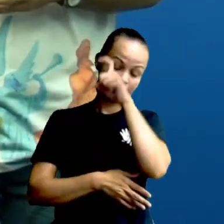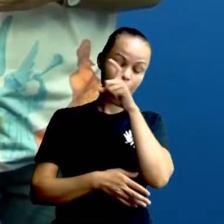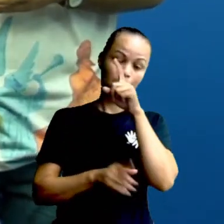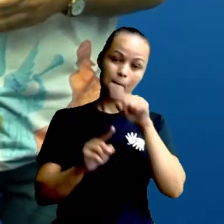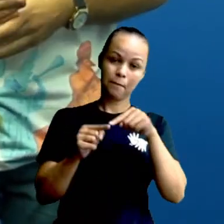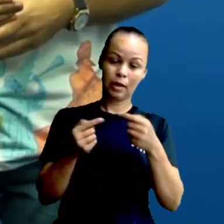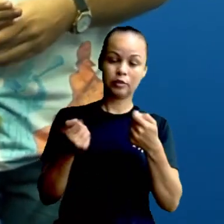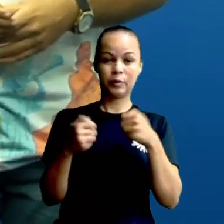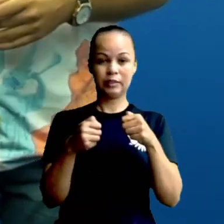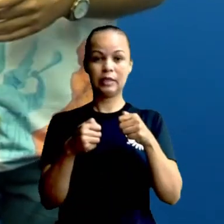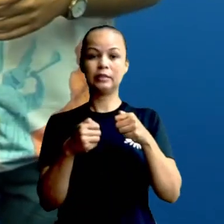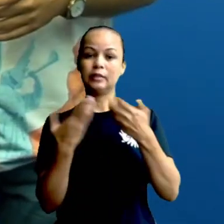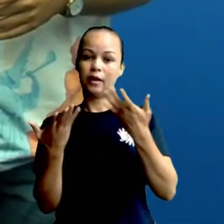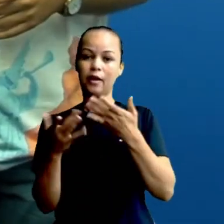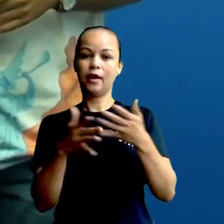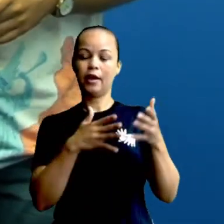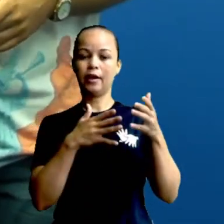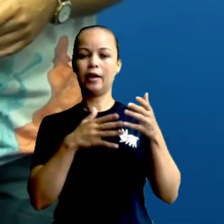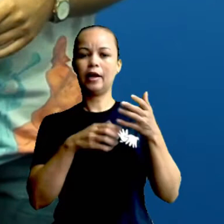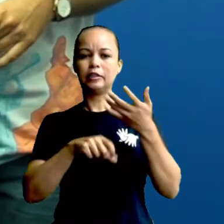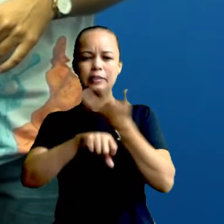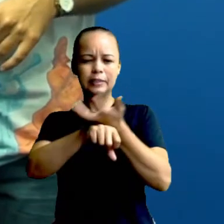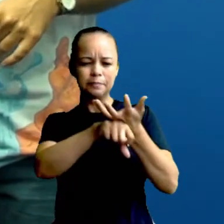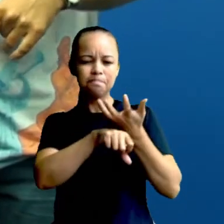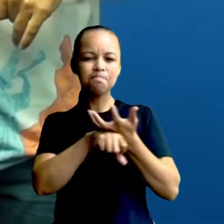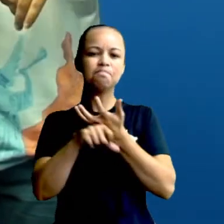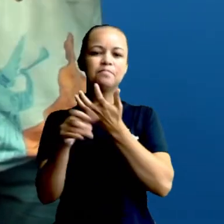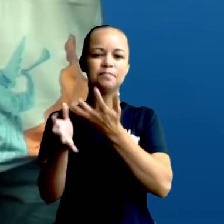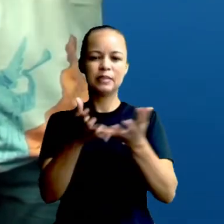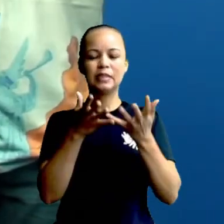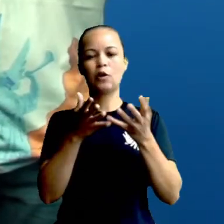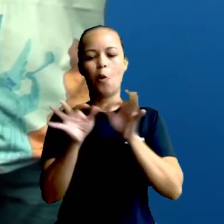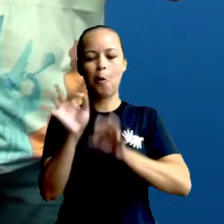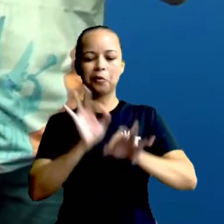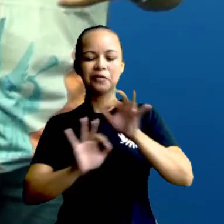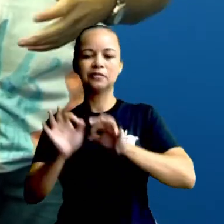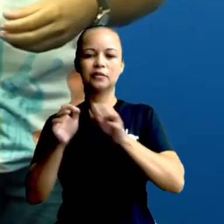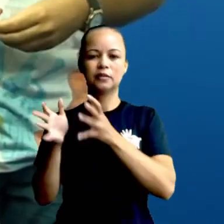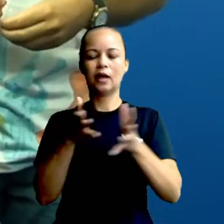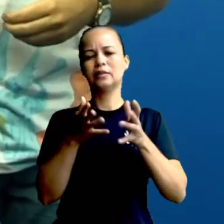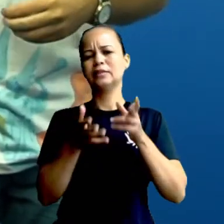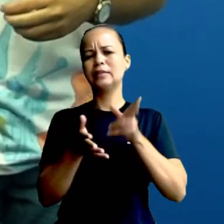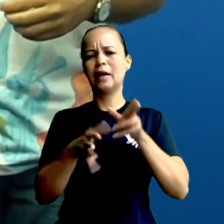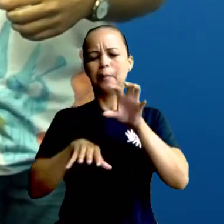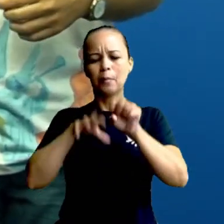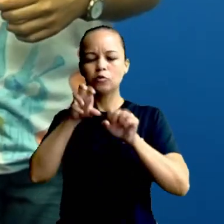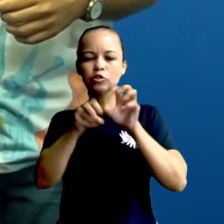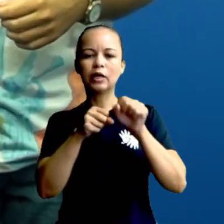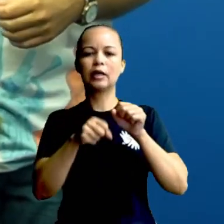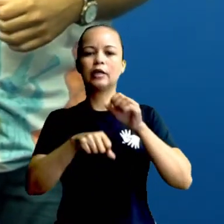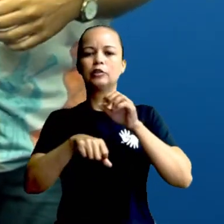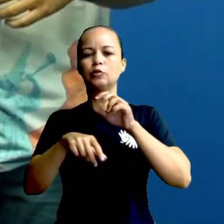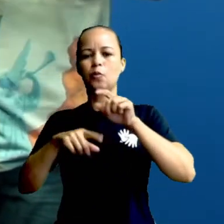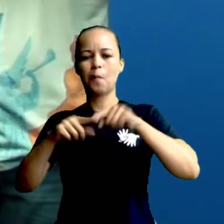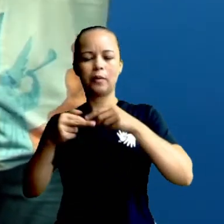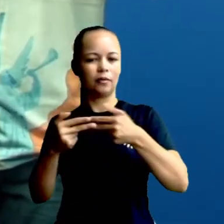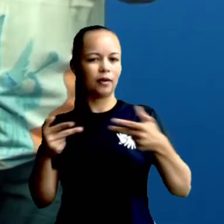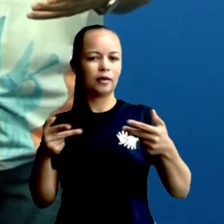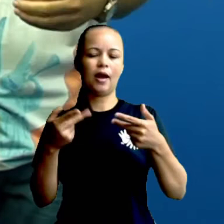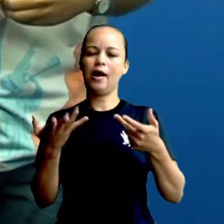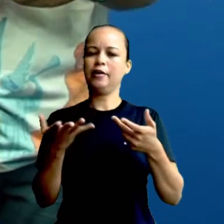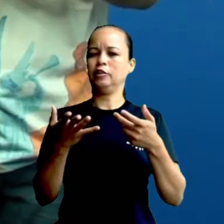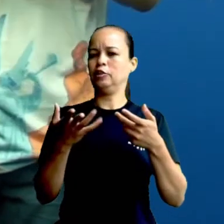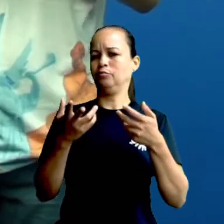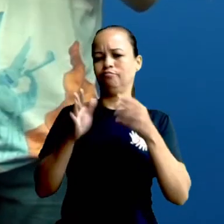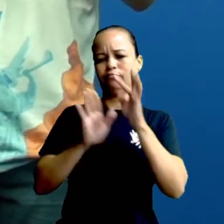é preciso ter aí disciplina organizar o tempo de estudos tá sempre buscando o material seja questões né